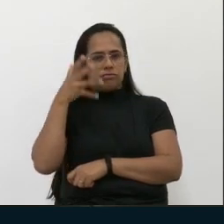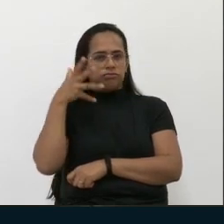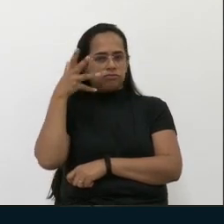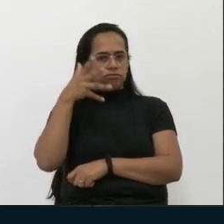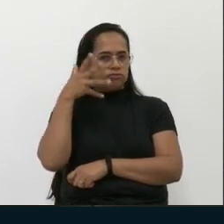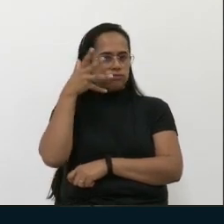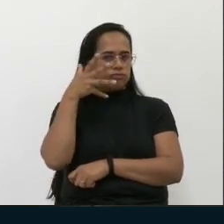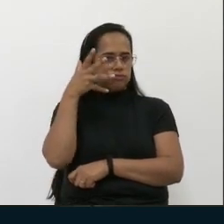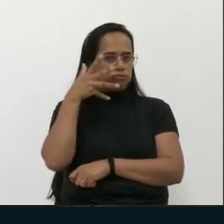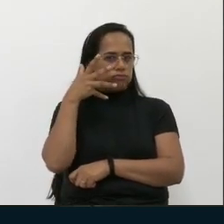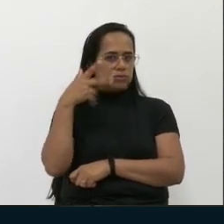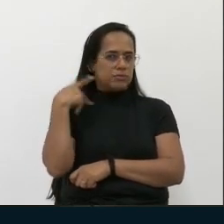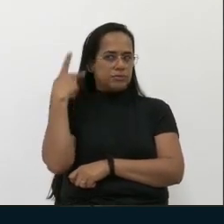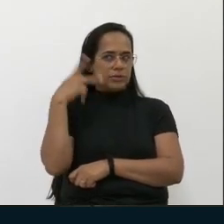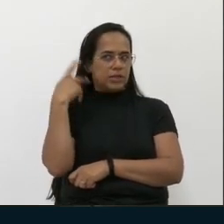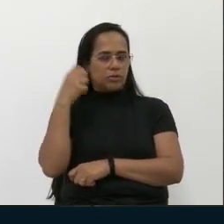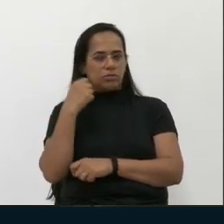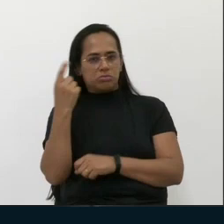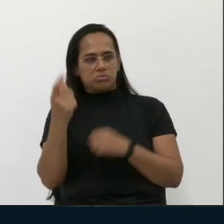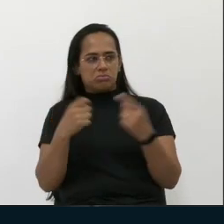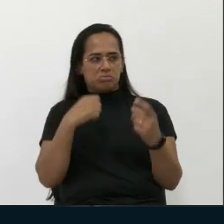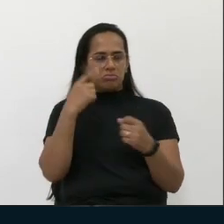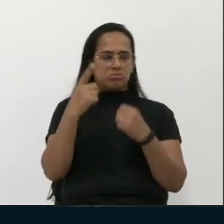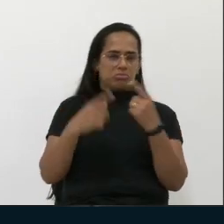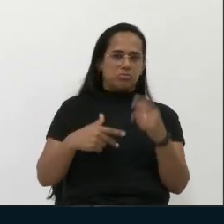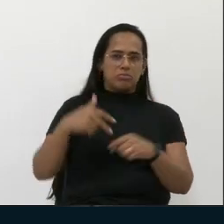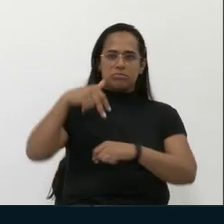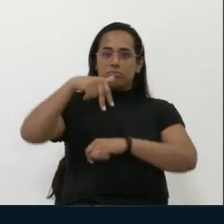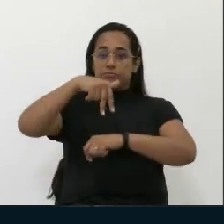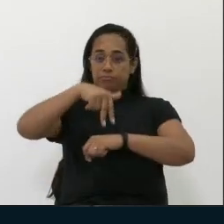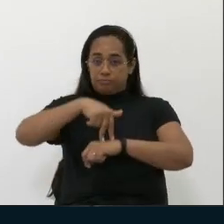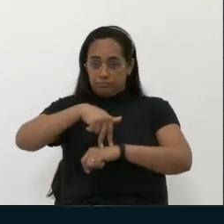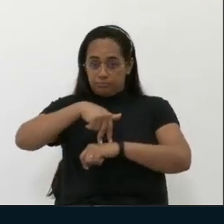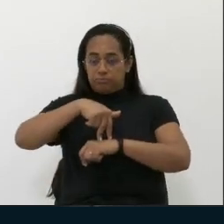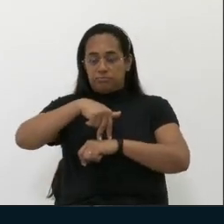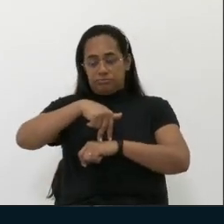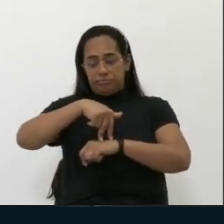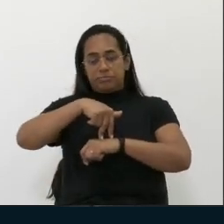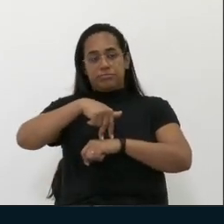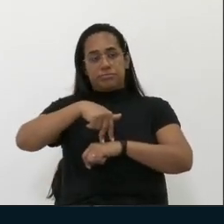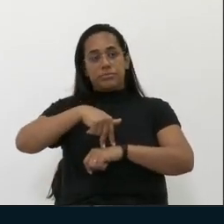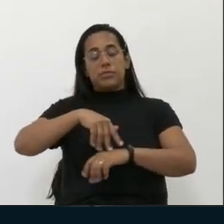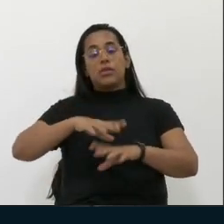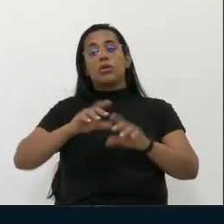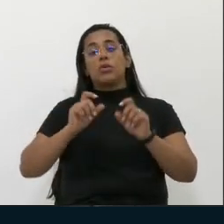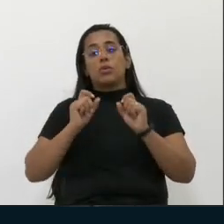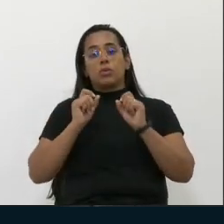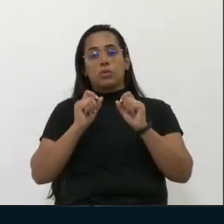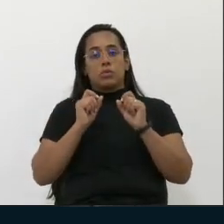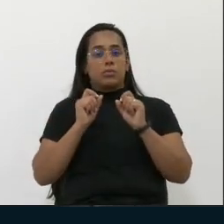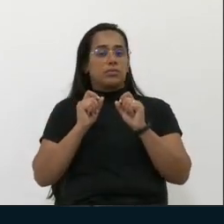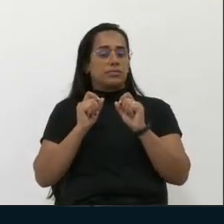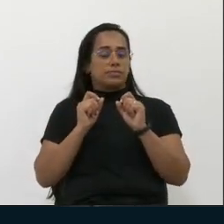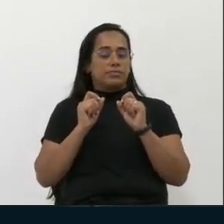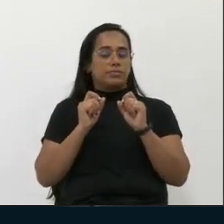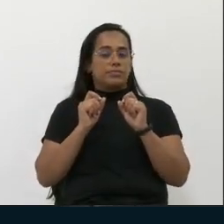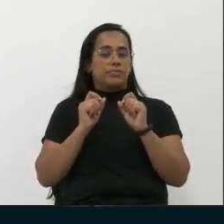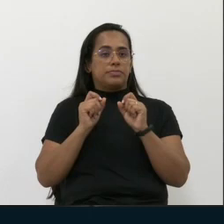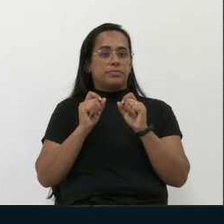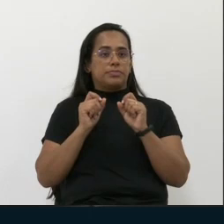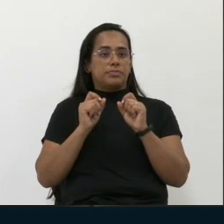posição. E quando nós somos, vereador Edmilson, quando